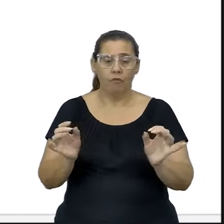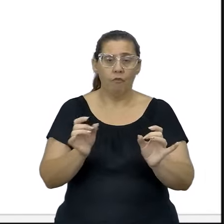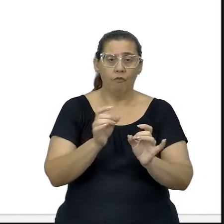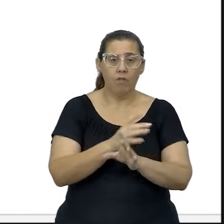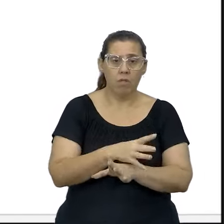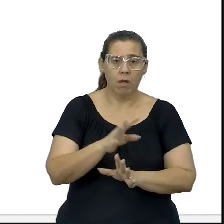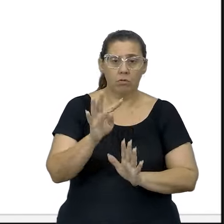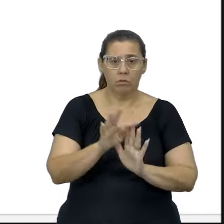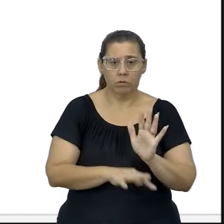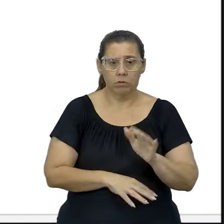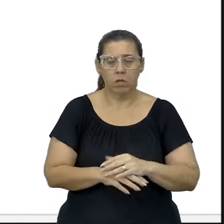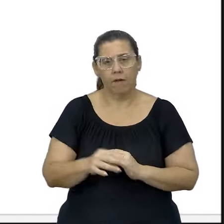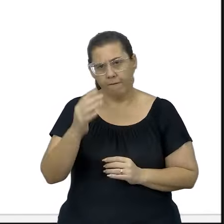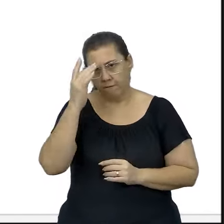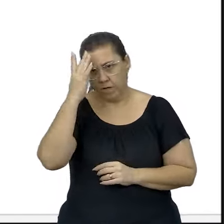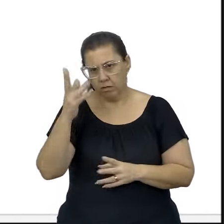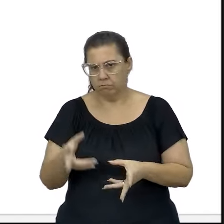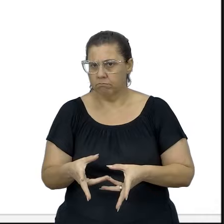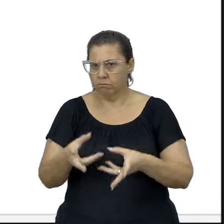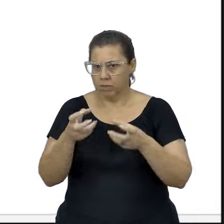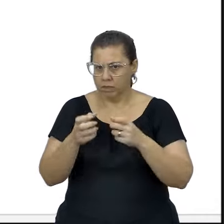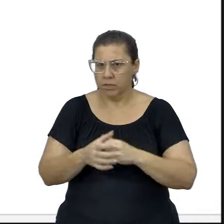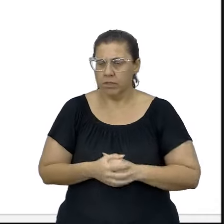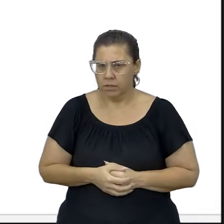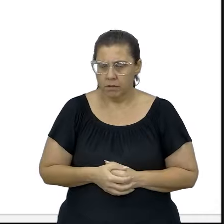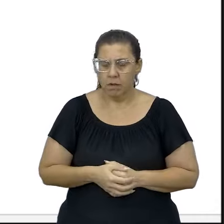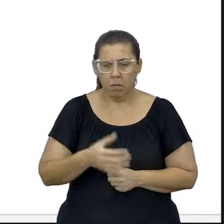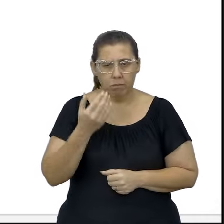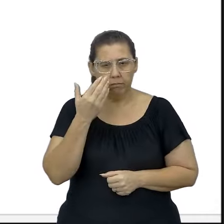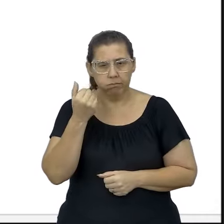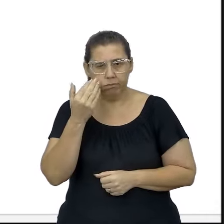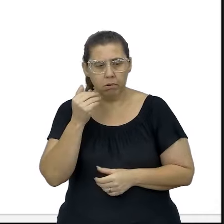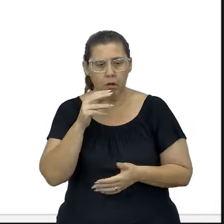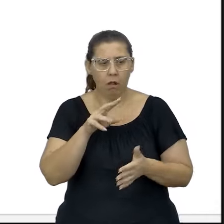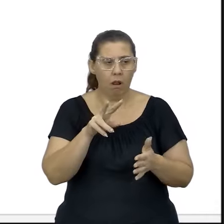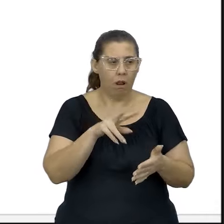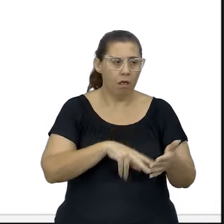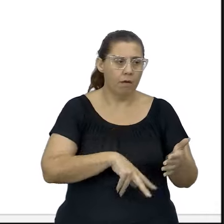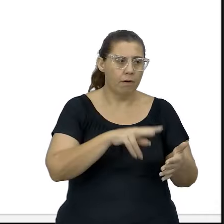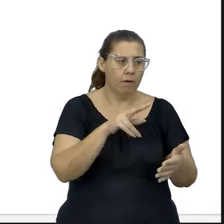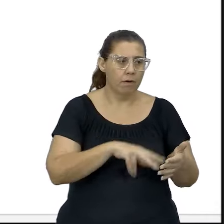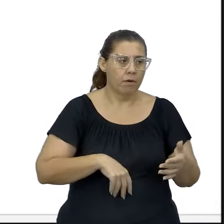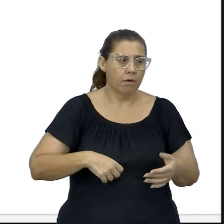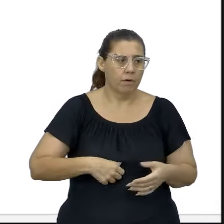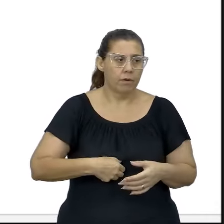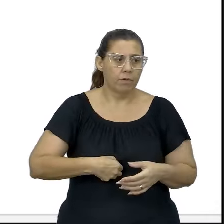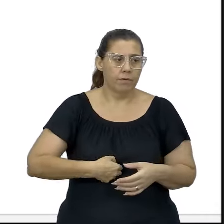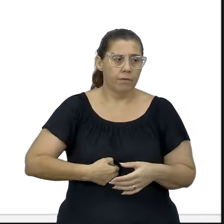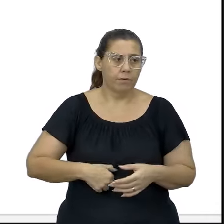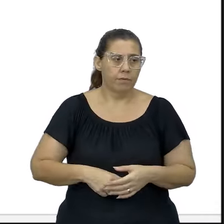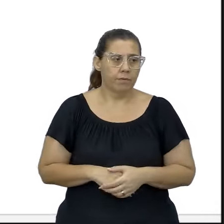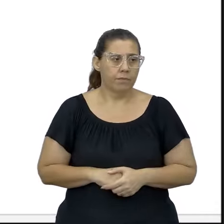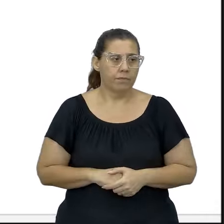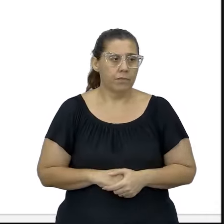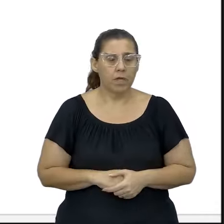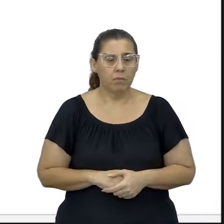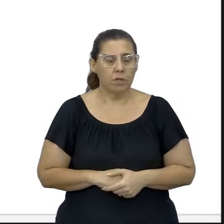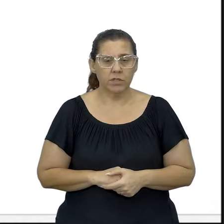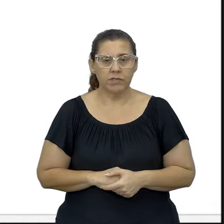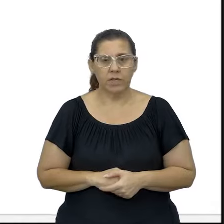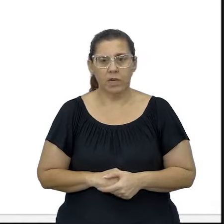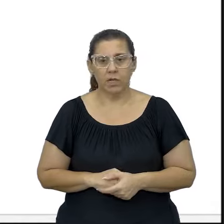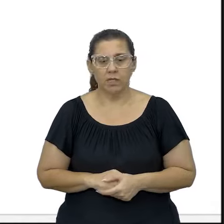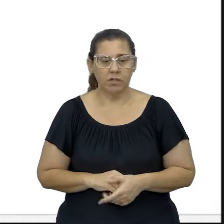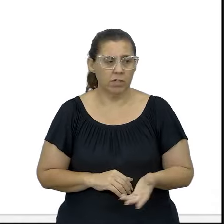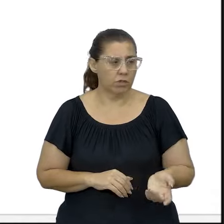texto. É fácil perceber que a exploração da leitura que nós vimos nas habilidades do slide anterior,